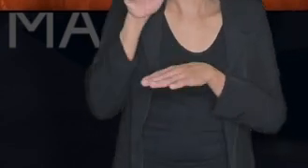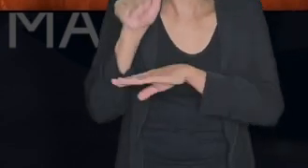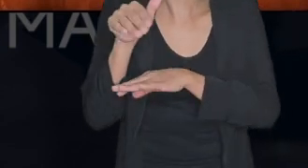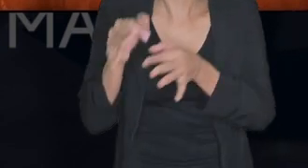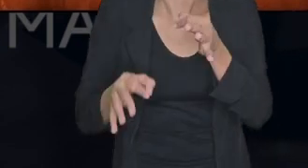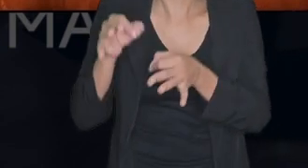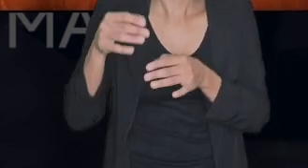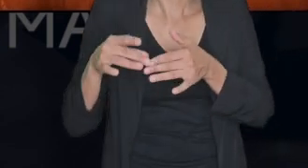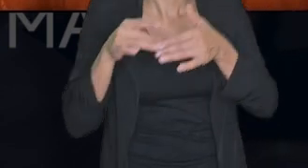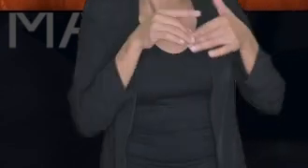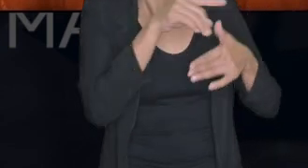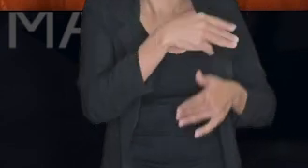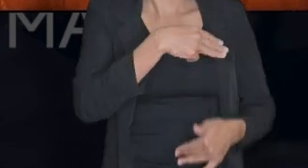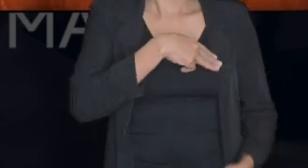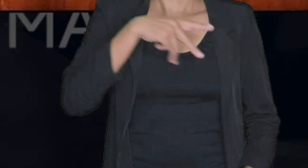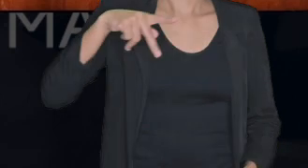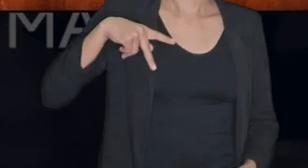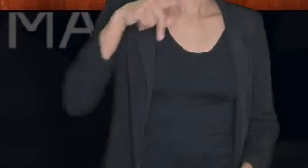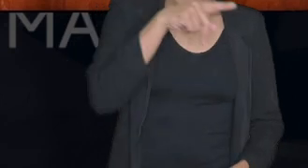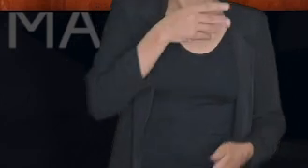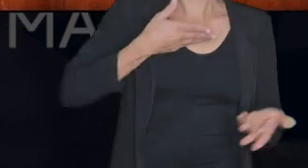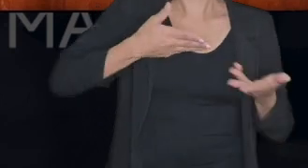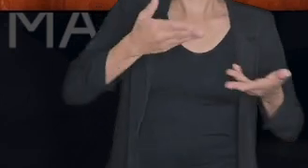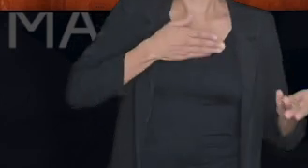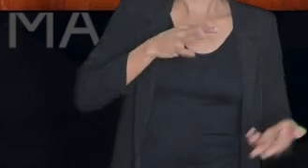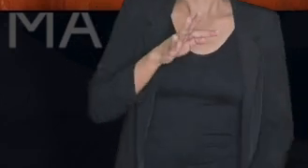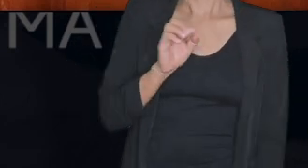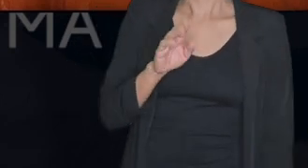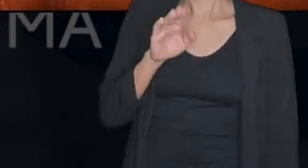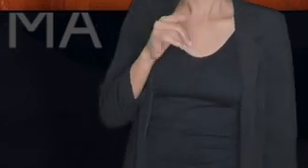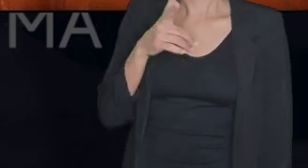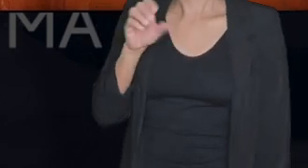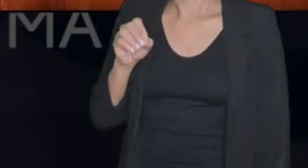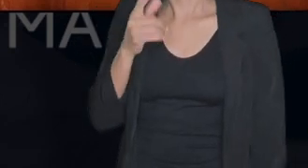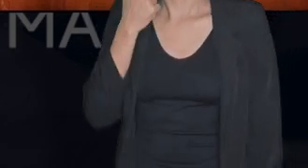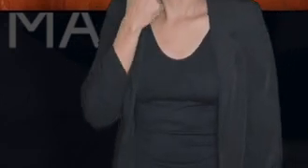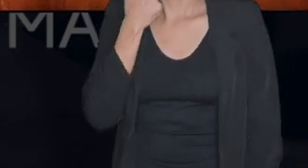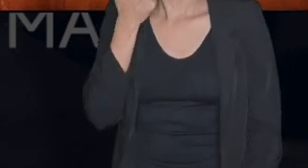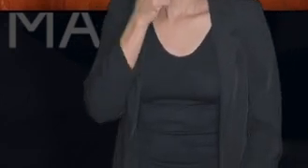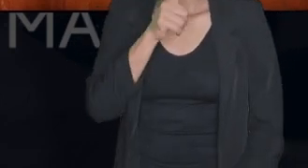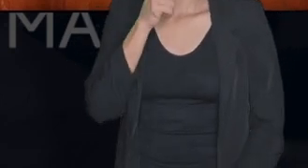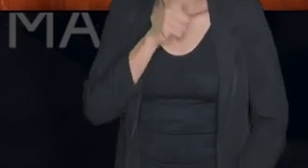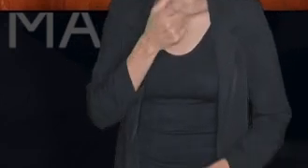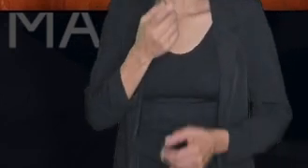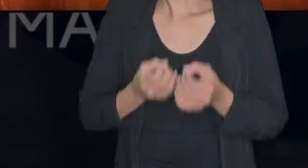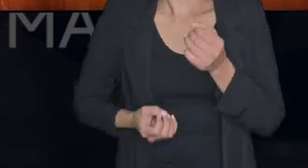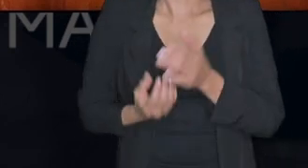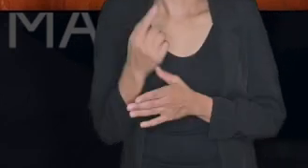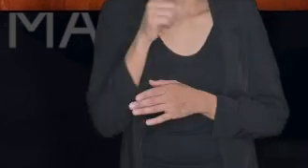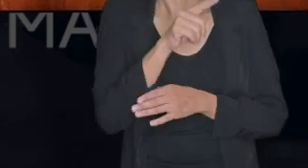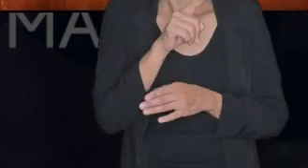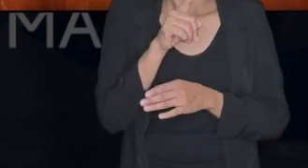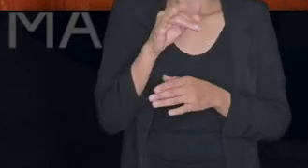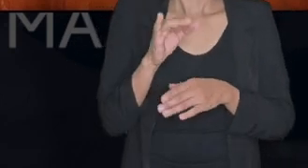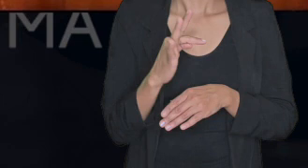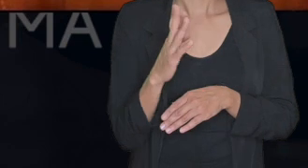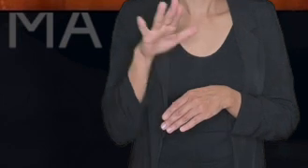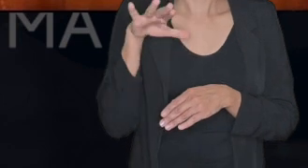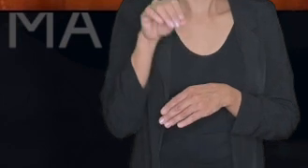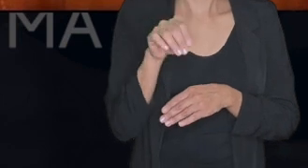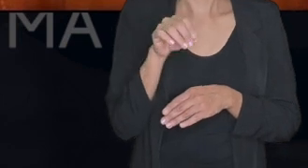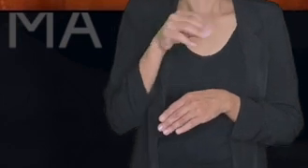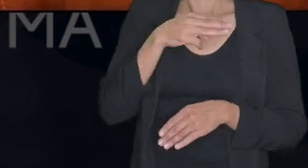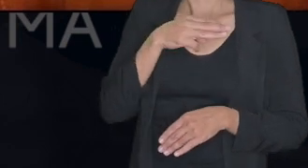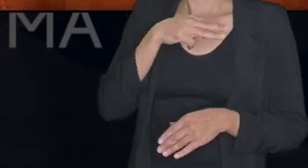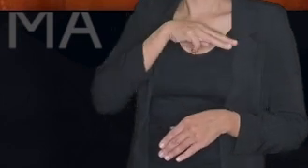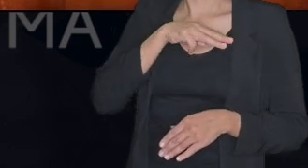com o tabelião. Repare que quando a gente precisa constituir uma fundação, o tabelião pergunta: Ministério Público, o